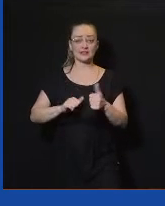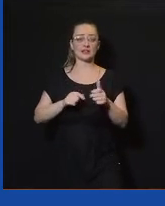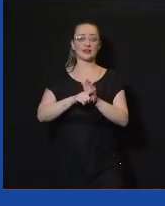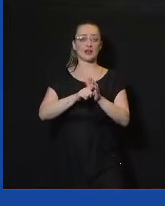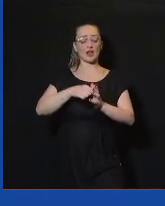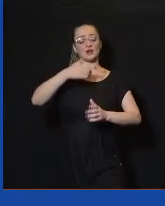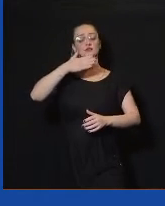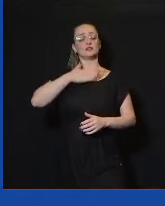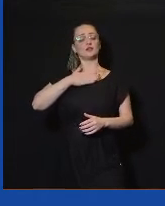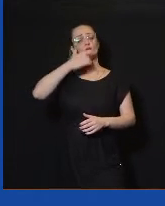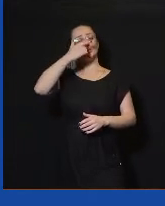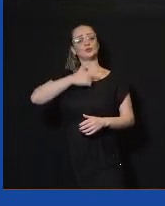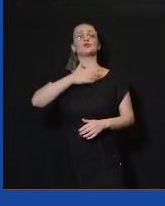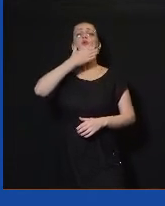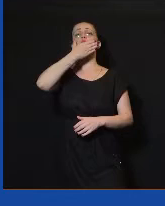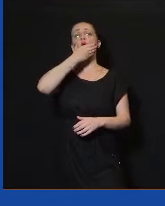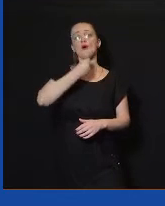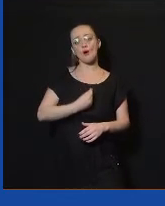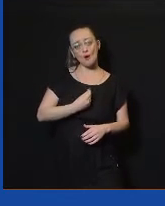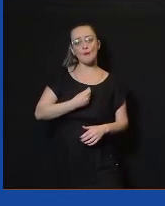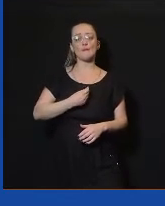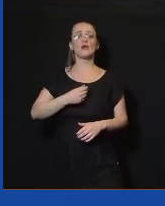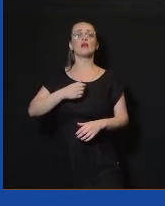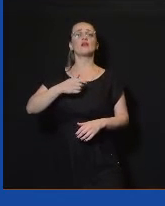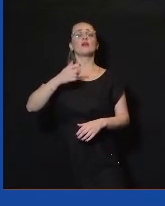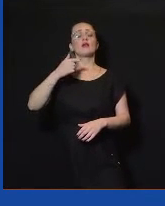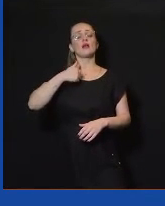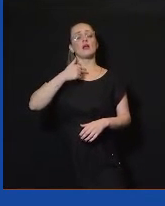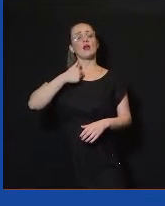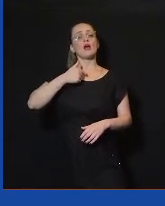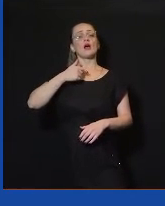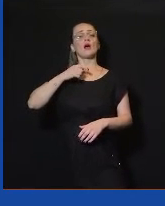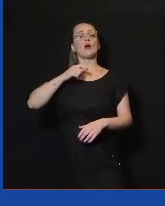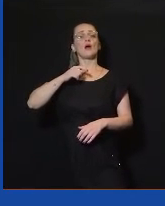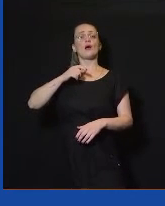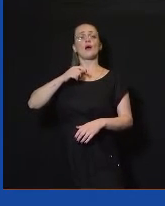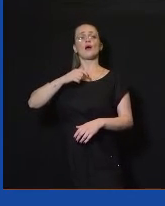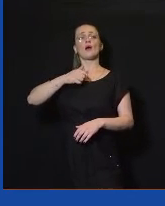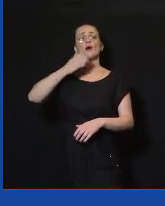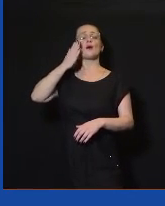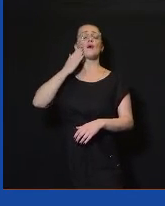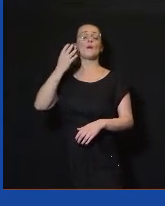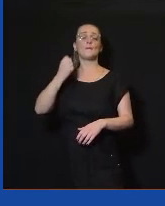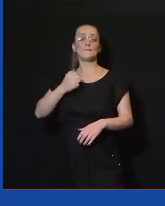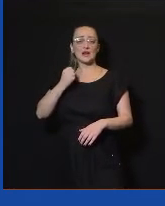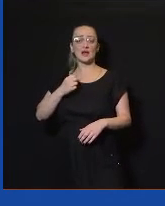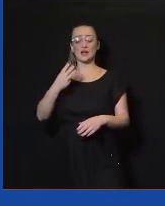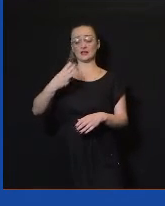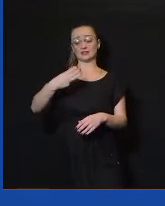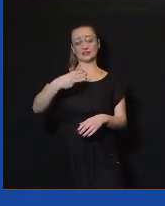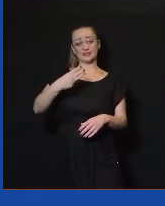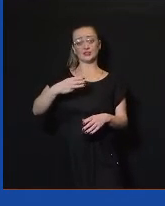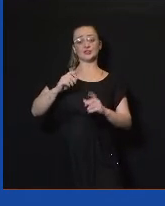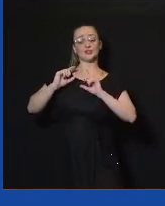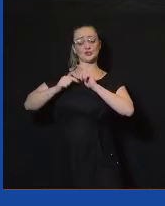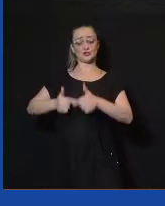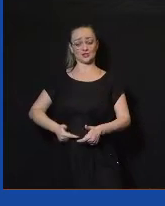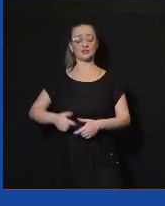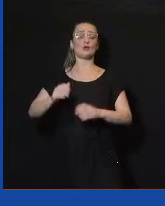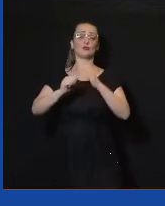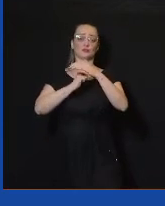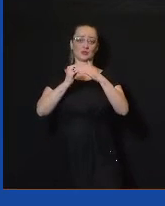branco, homem, terceira geração de universitários, da minha família e empresário, ficou clara essa situação de